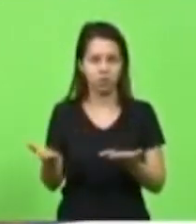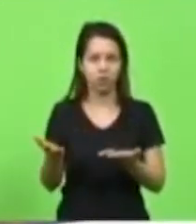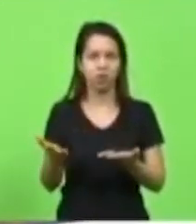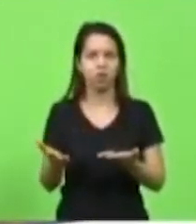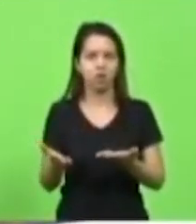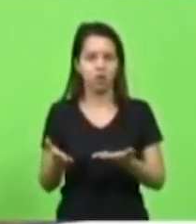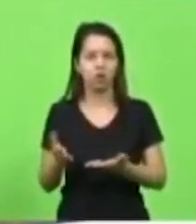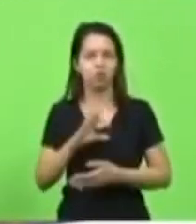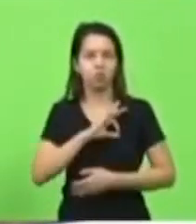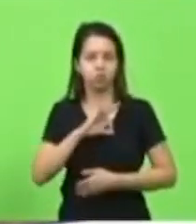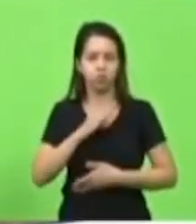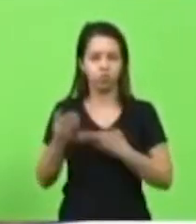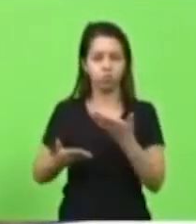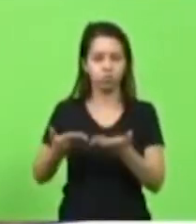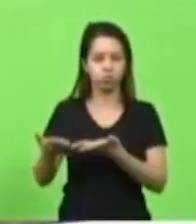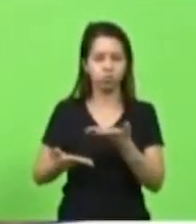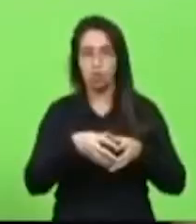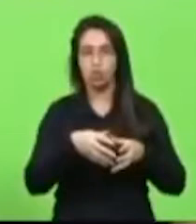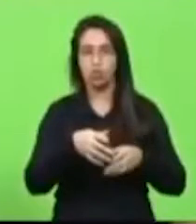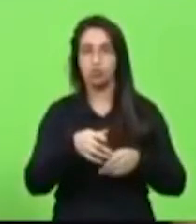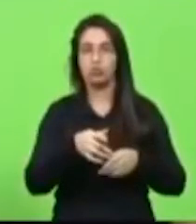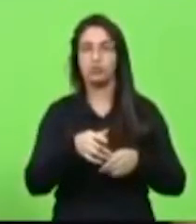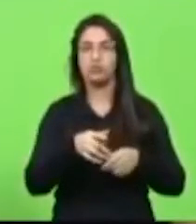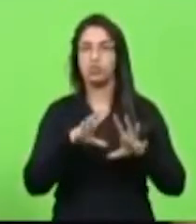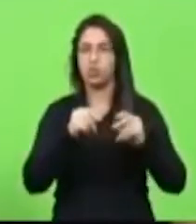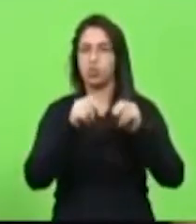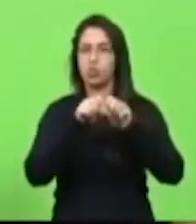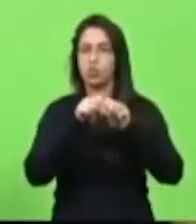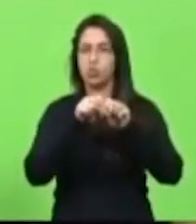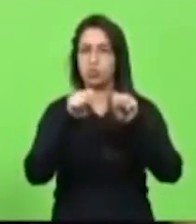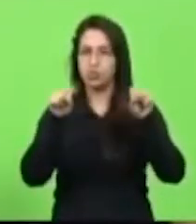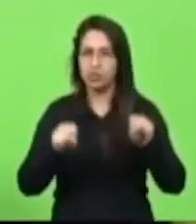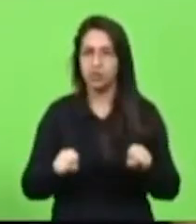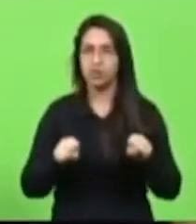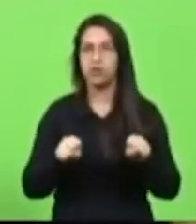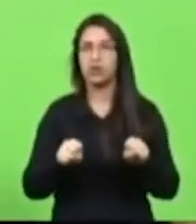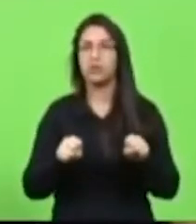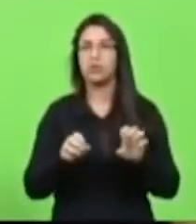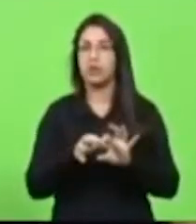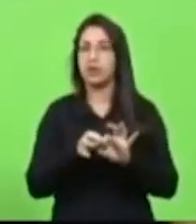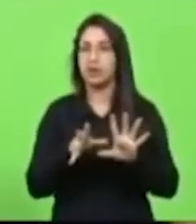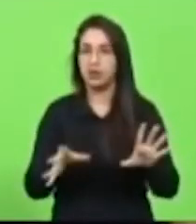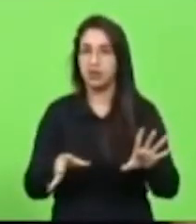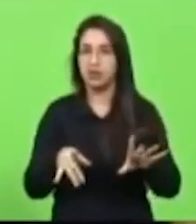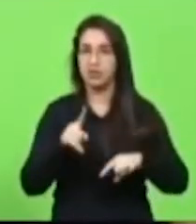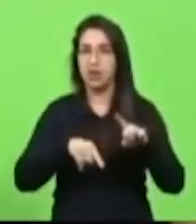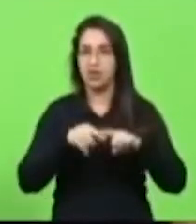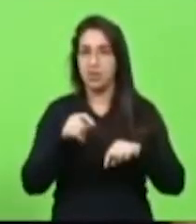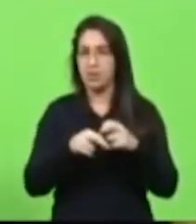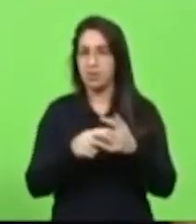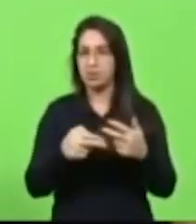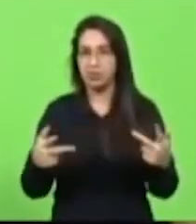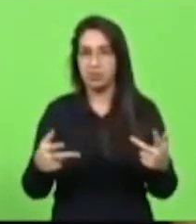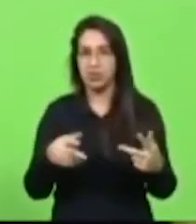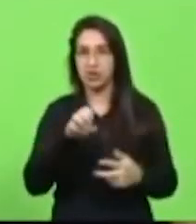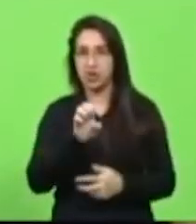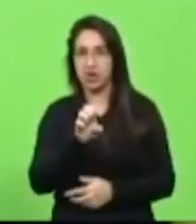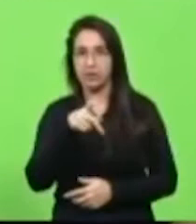socioeducativos é realmente preocupante. Permite a utilização de equipamentos de proteção individual.